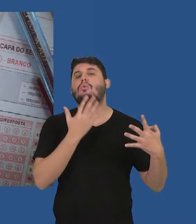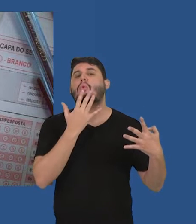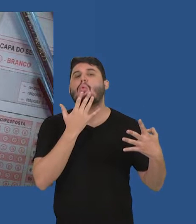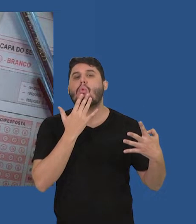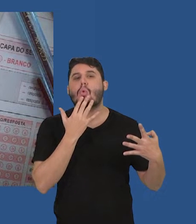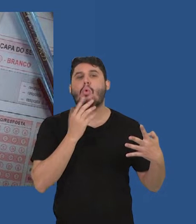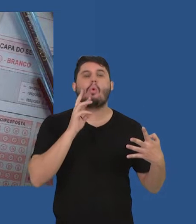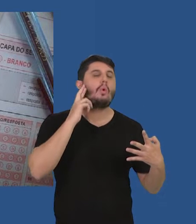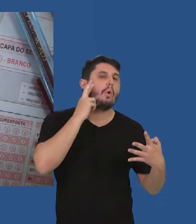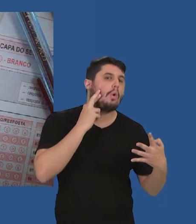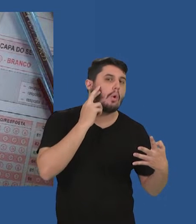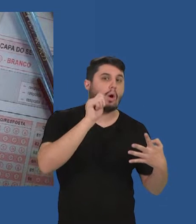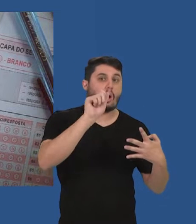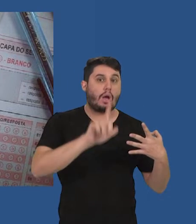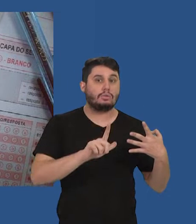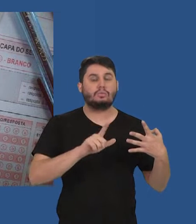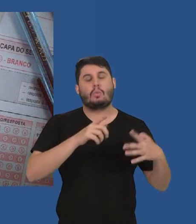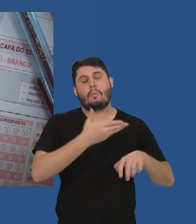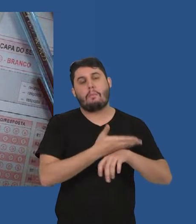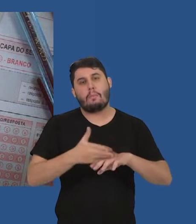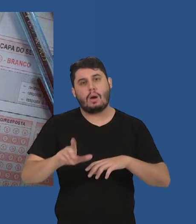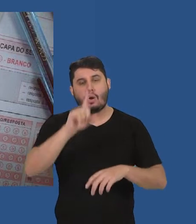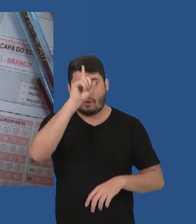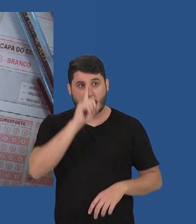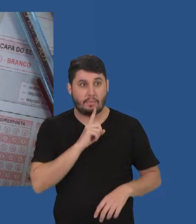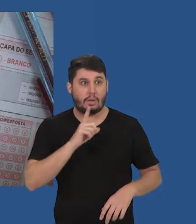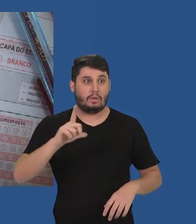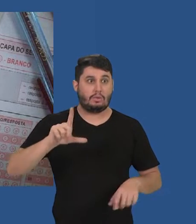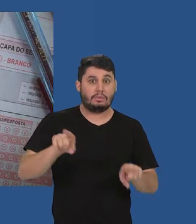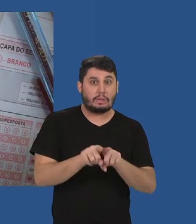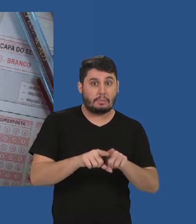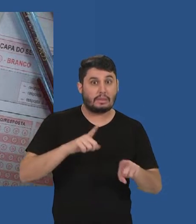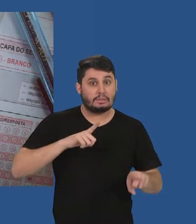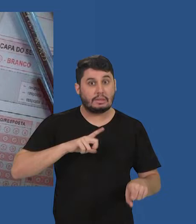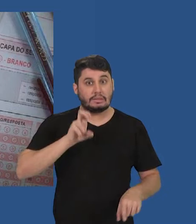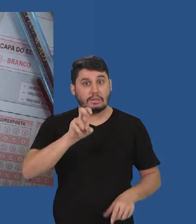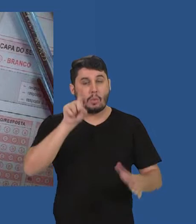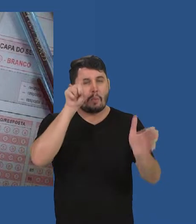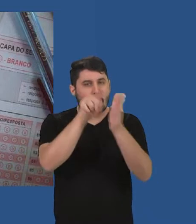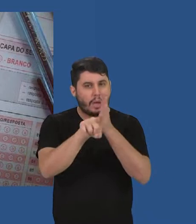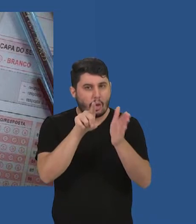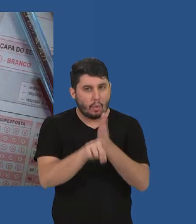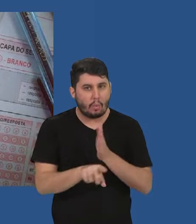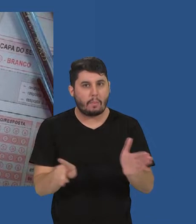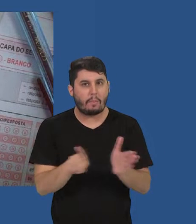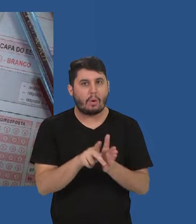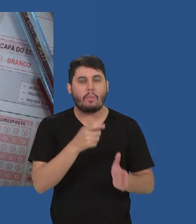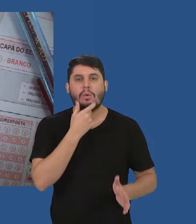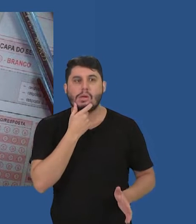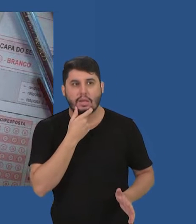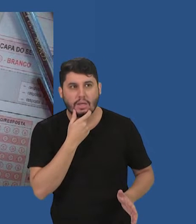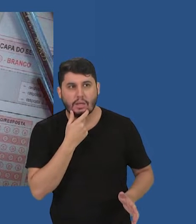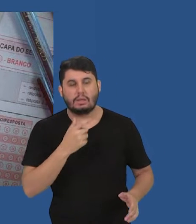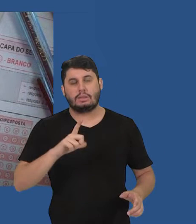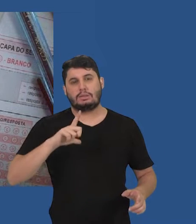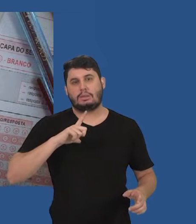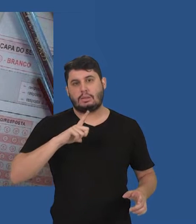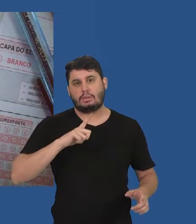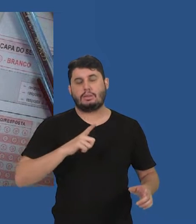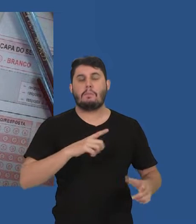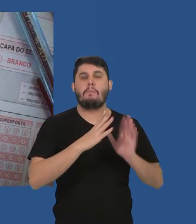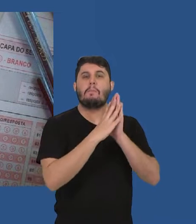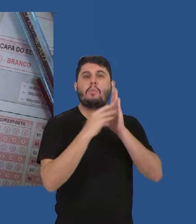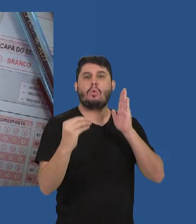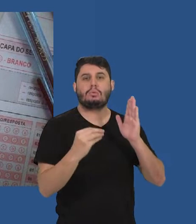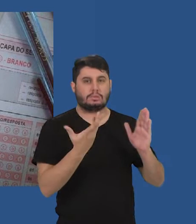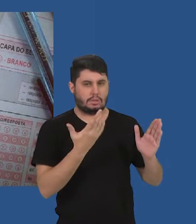cores, rosa, azul, branco e amarelo. 5 questões de língua inglesa, temos aqui um modelo de Enem passado, né? Em forma de coluna. Isso